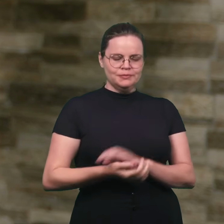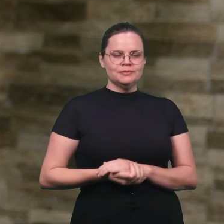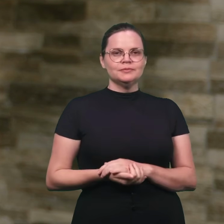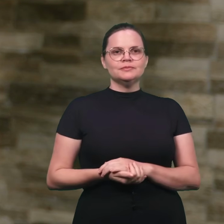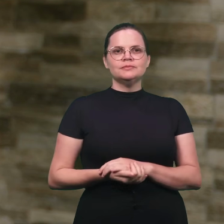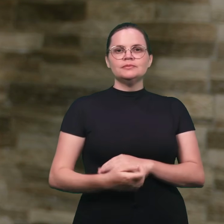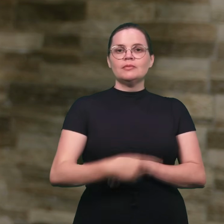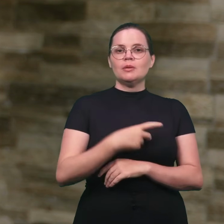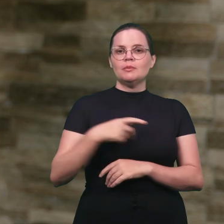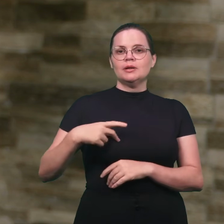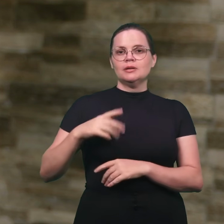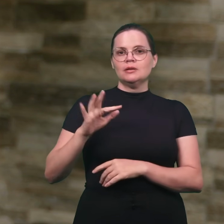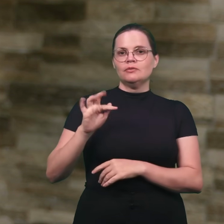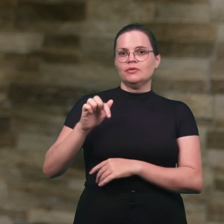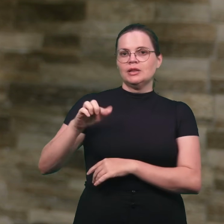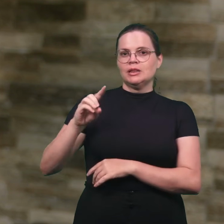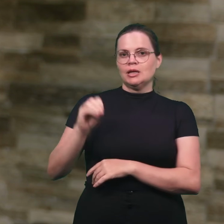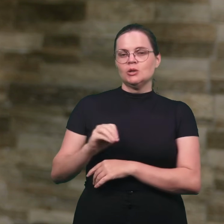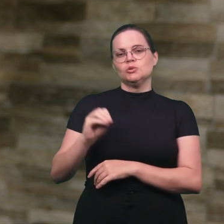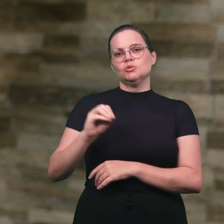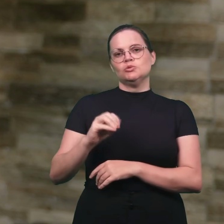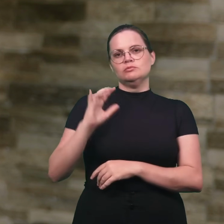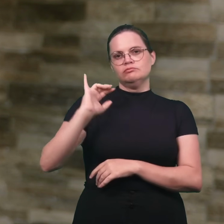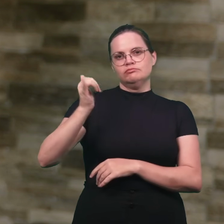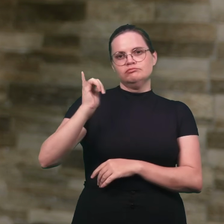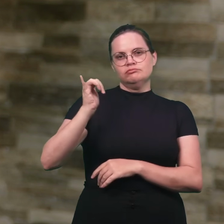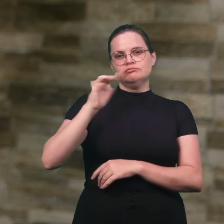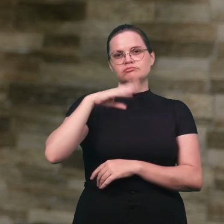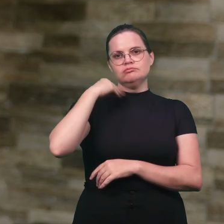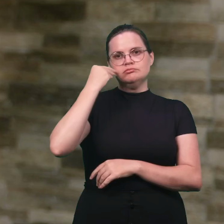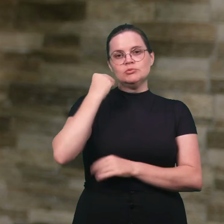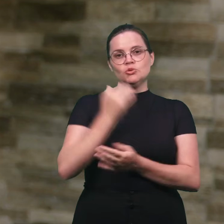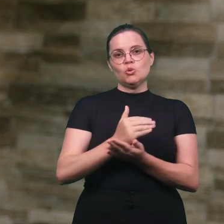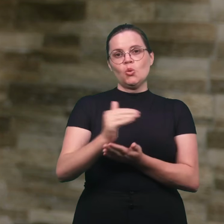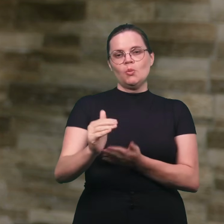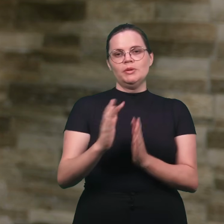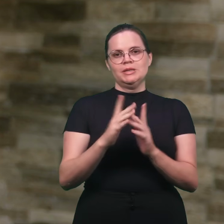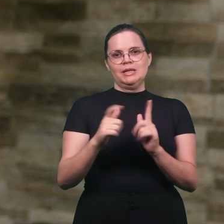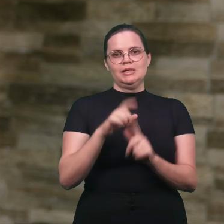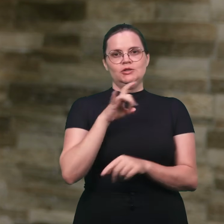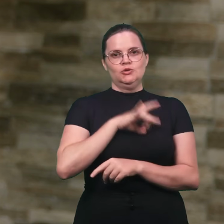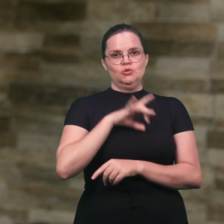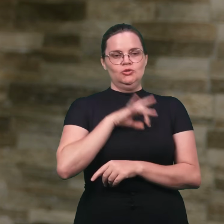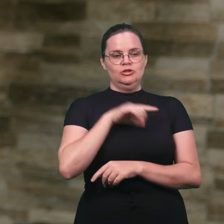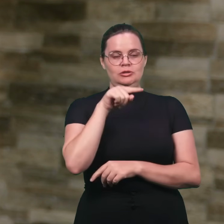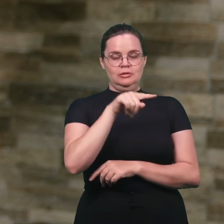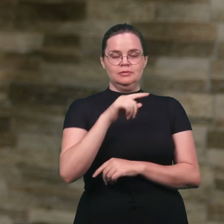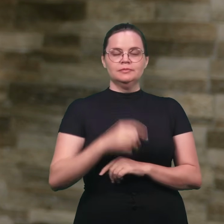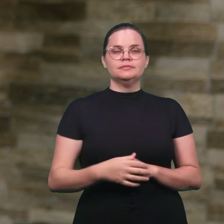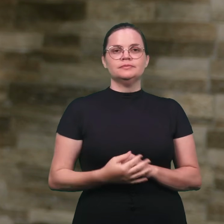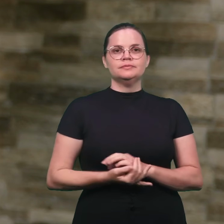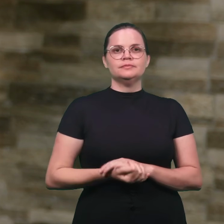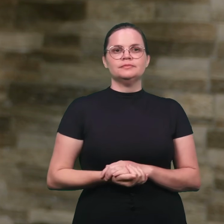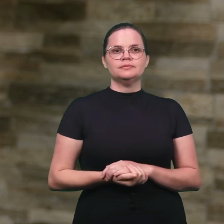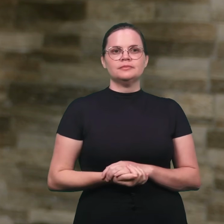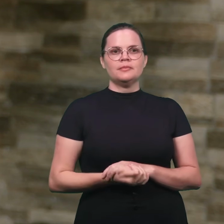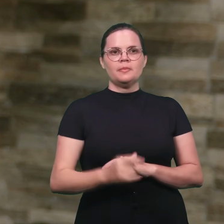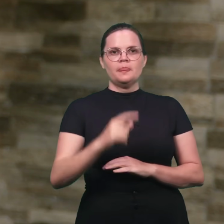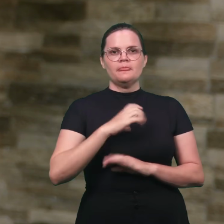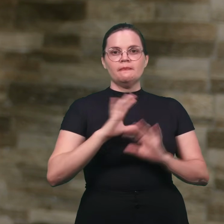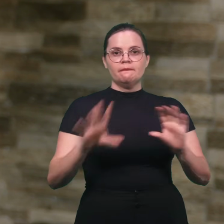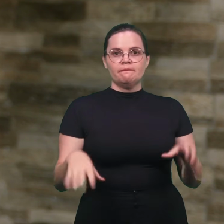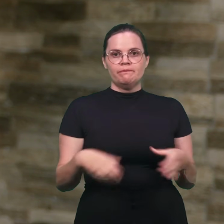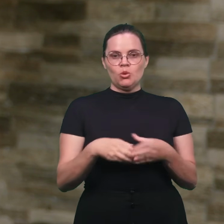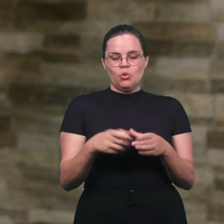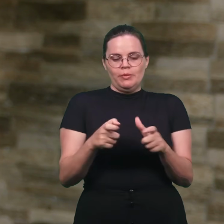ele contou uma experiência muito marcante no início da obra no Chile, que o grupo era mais formado